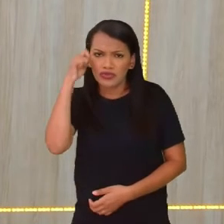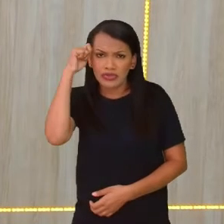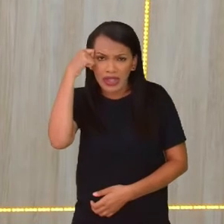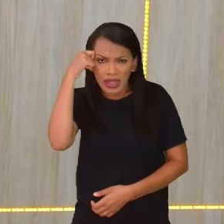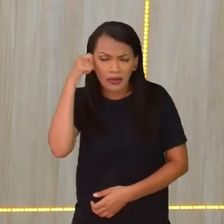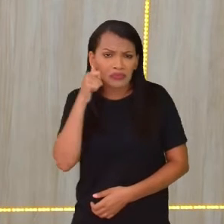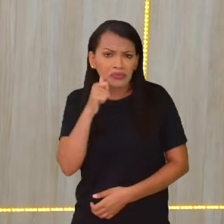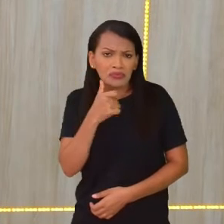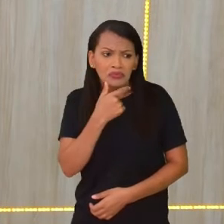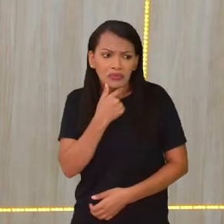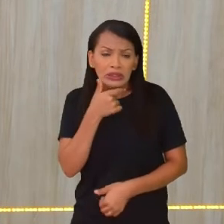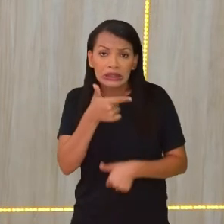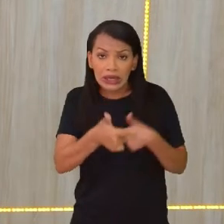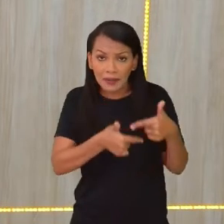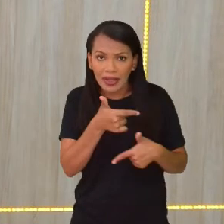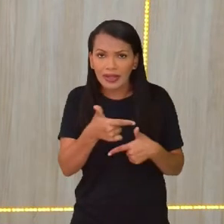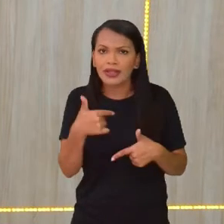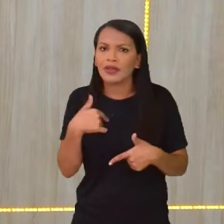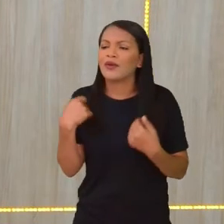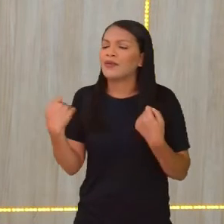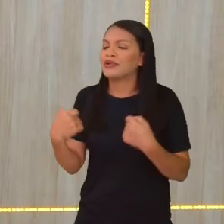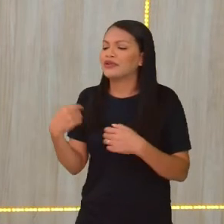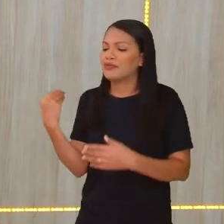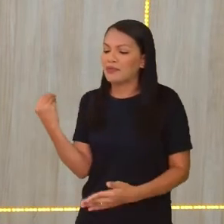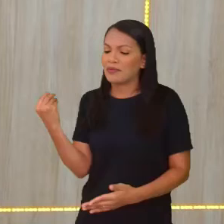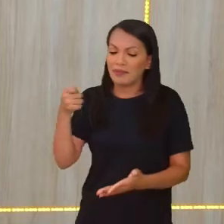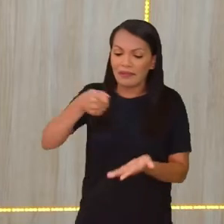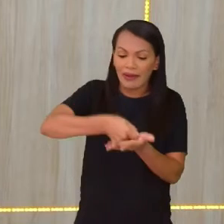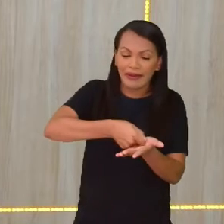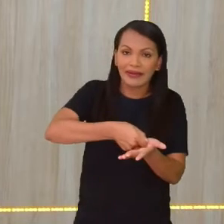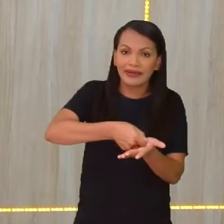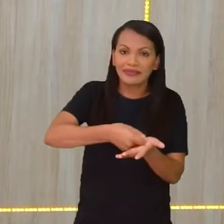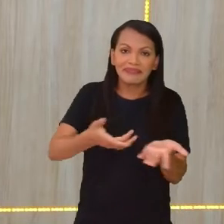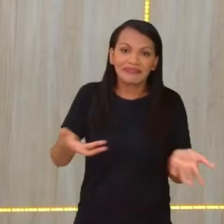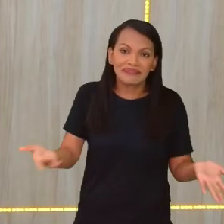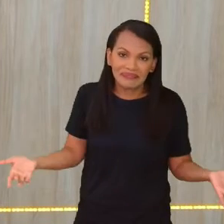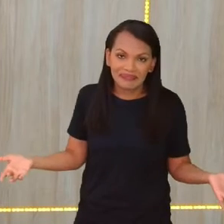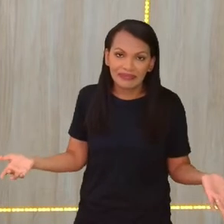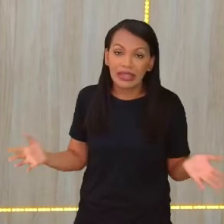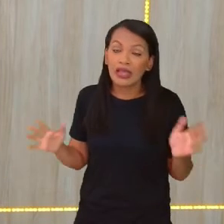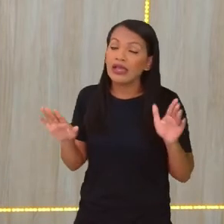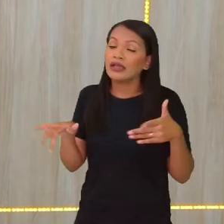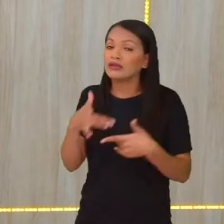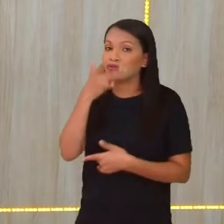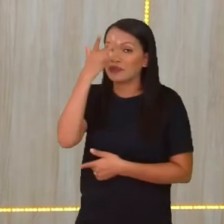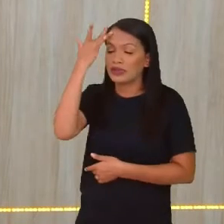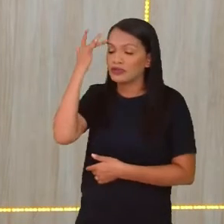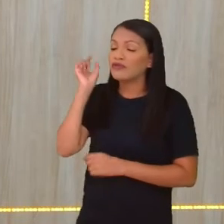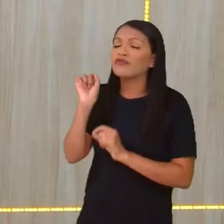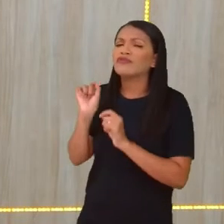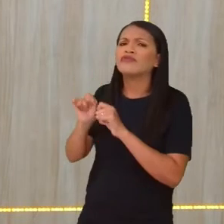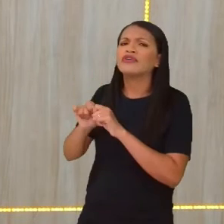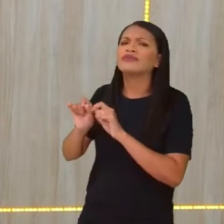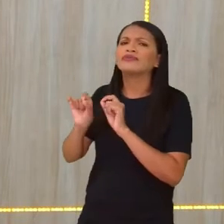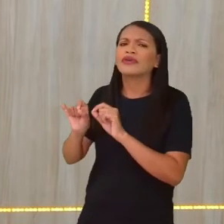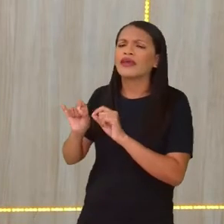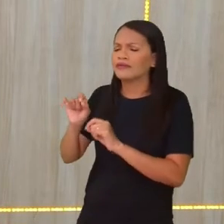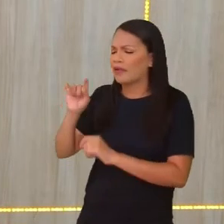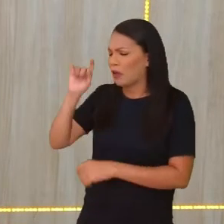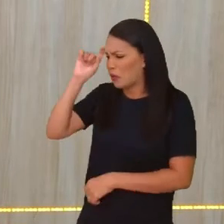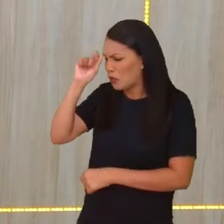de um preto, de uma preta. Então, essa população foi jogada à margem da sociedade. Então, começaram a